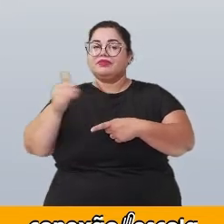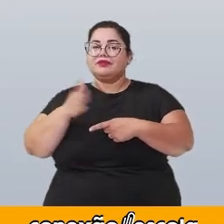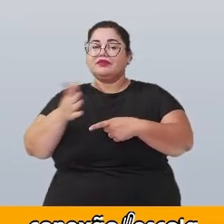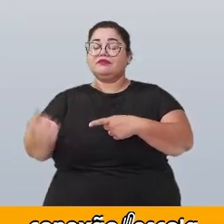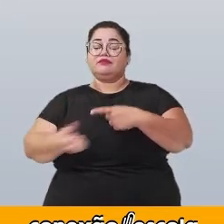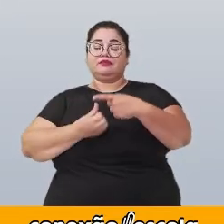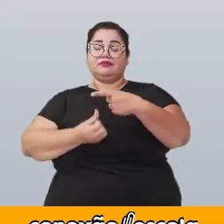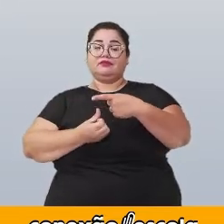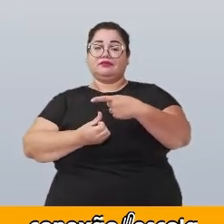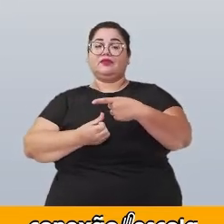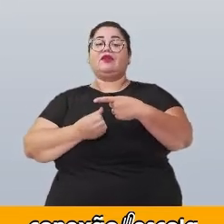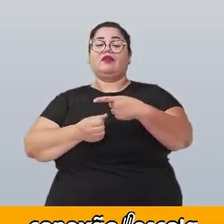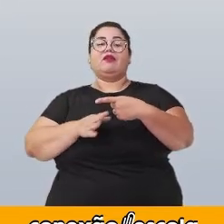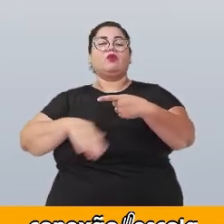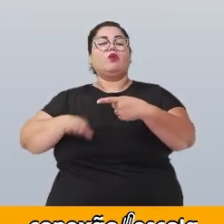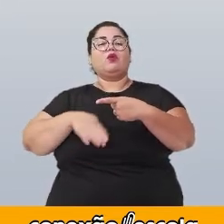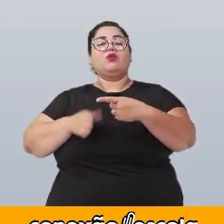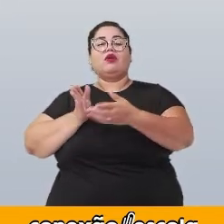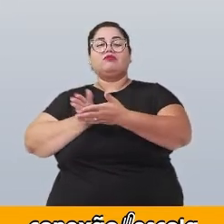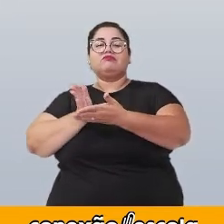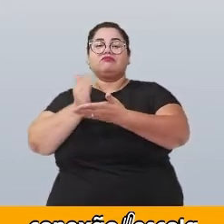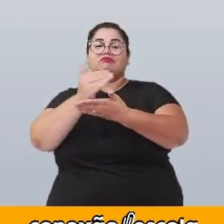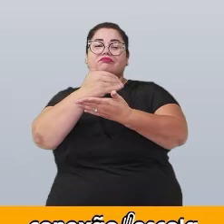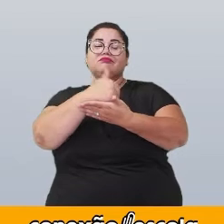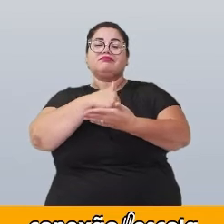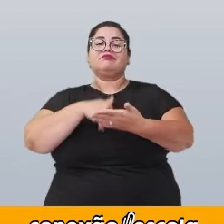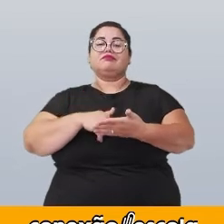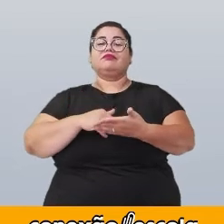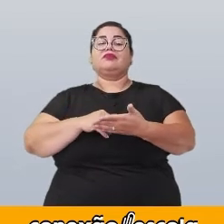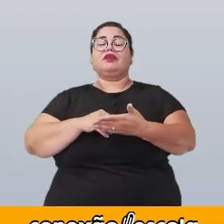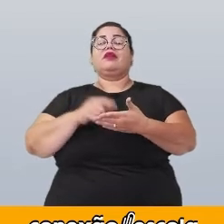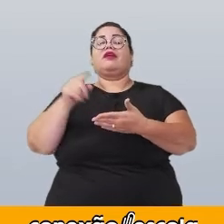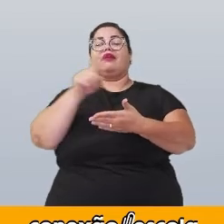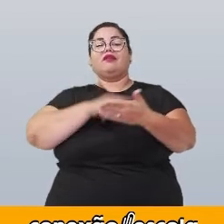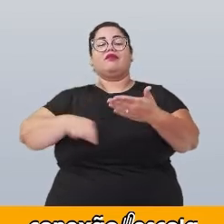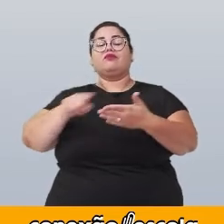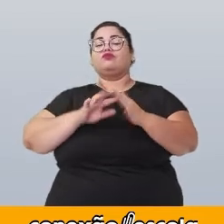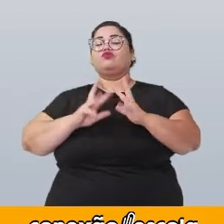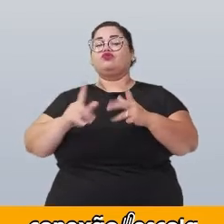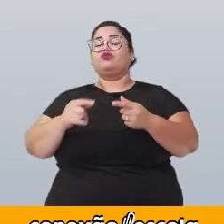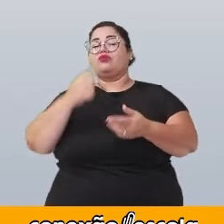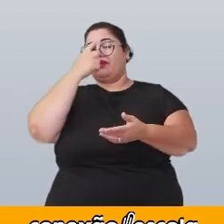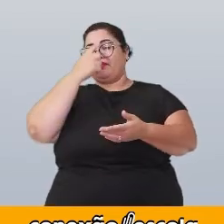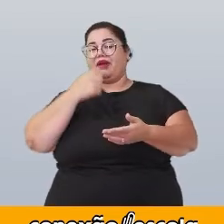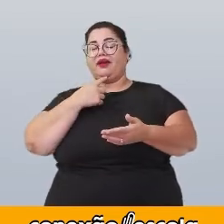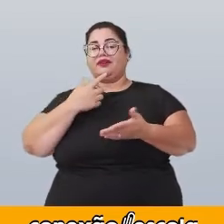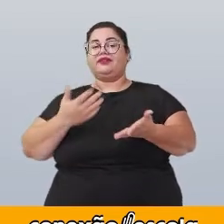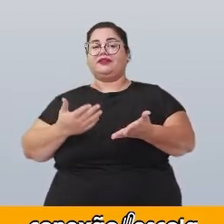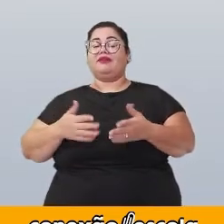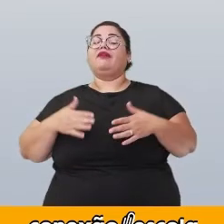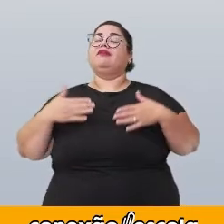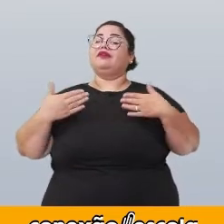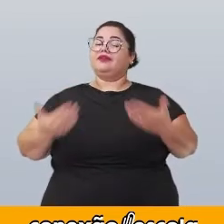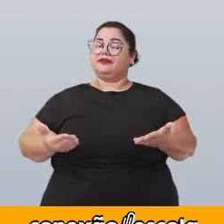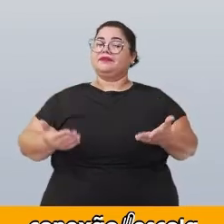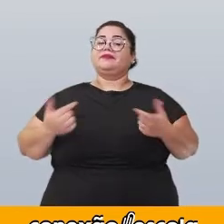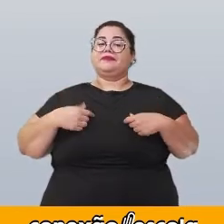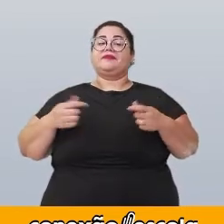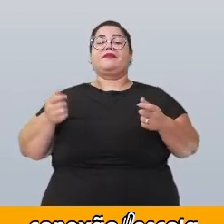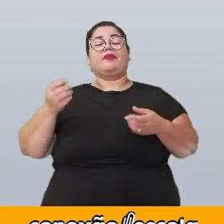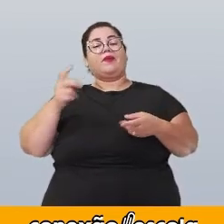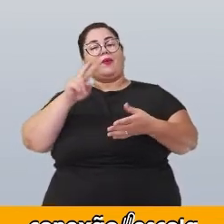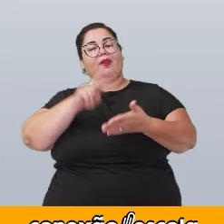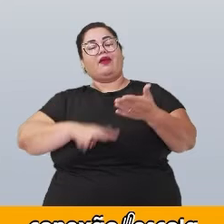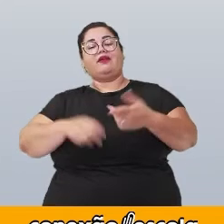e 6 como o número total de partes que a figura inteira foi dividida. Assim, eu